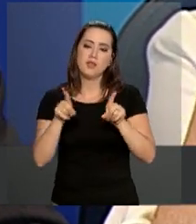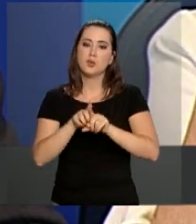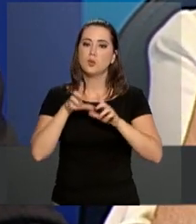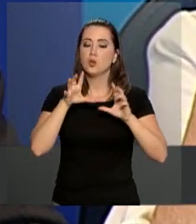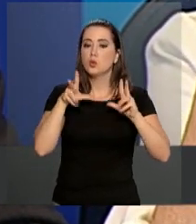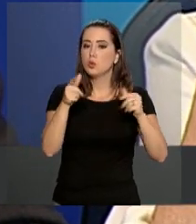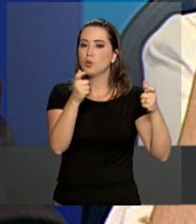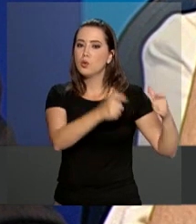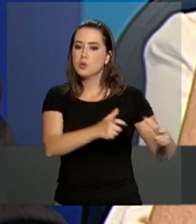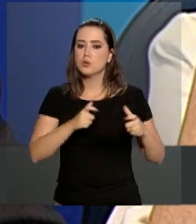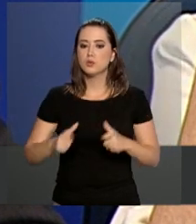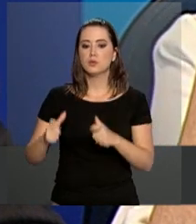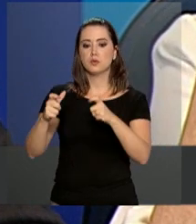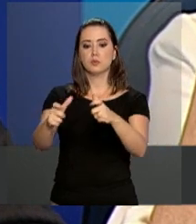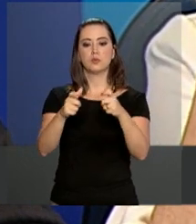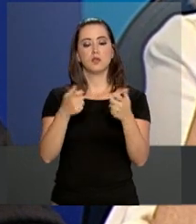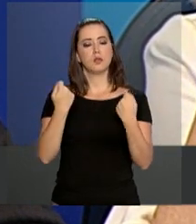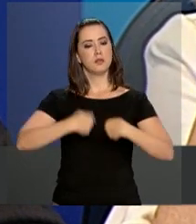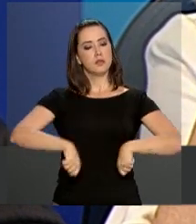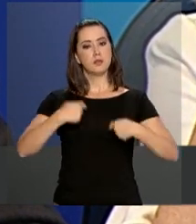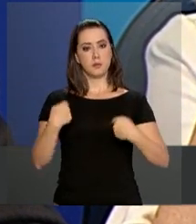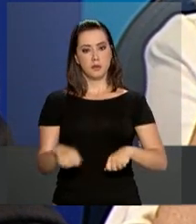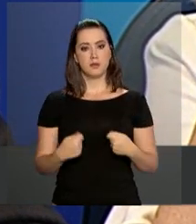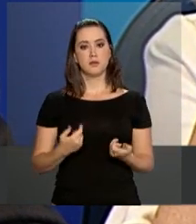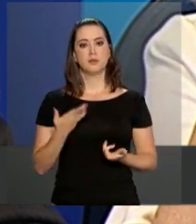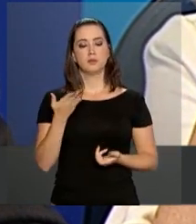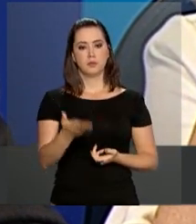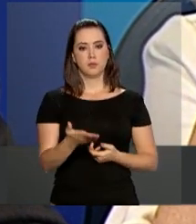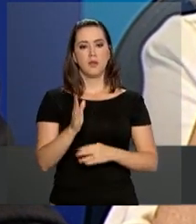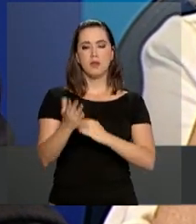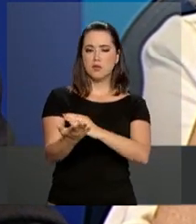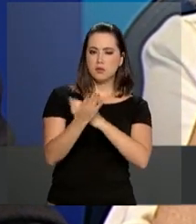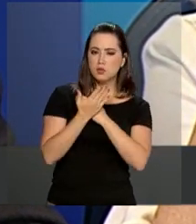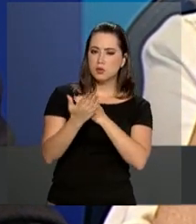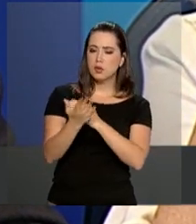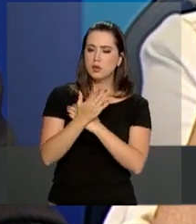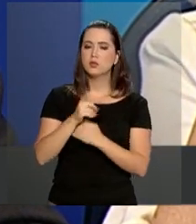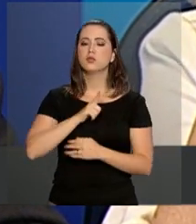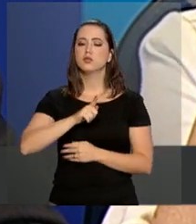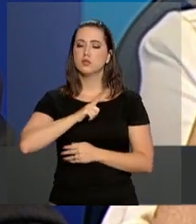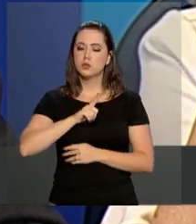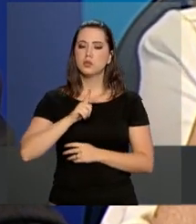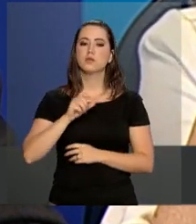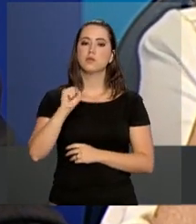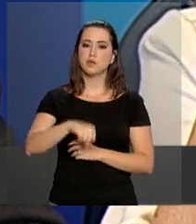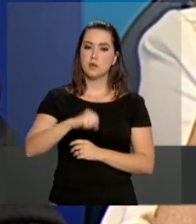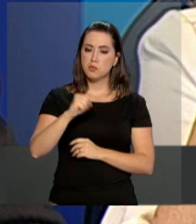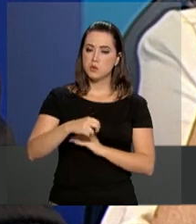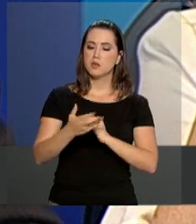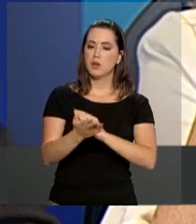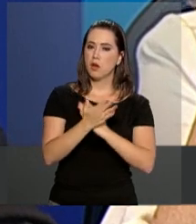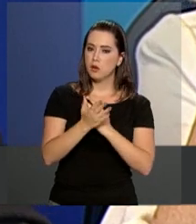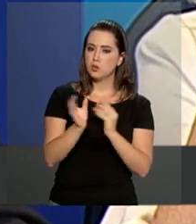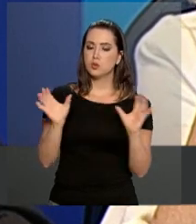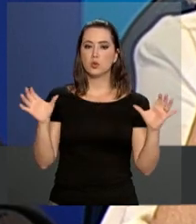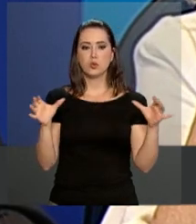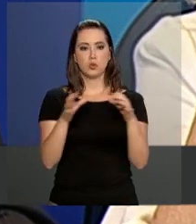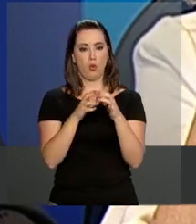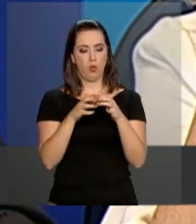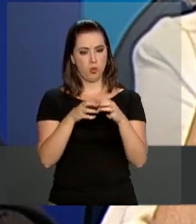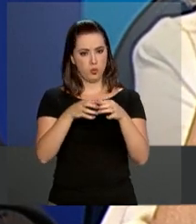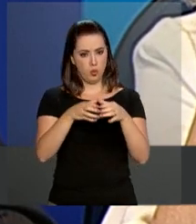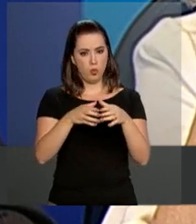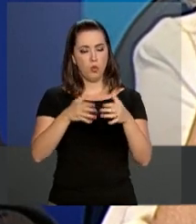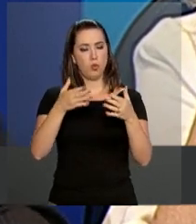todos os casos que nós precisamos de ajuda nós tivemos a ajuda das companhias de